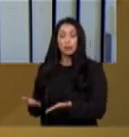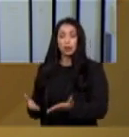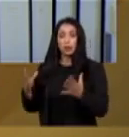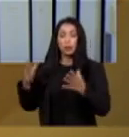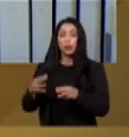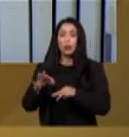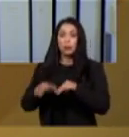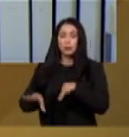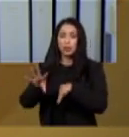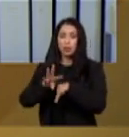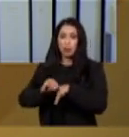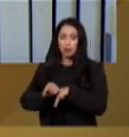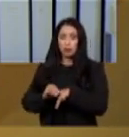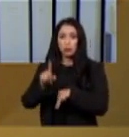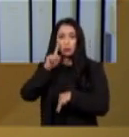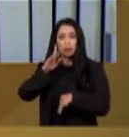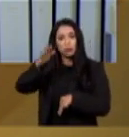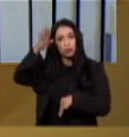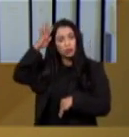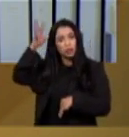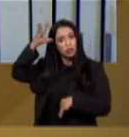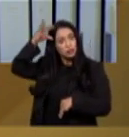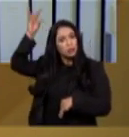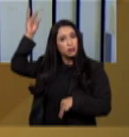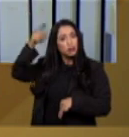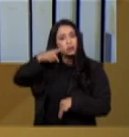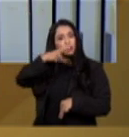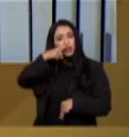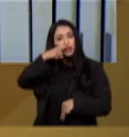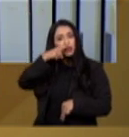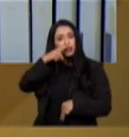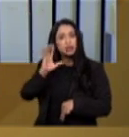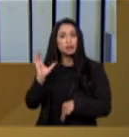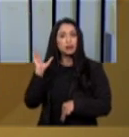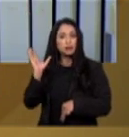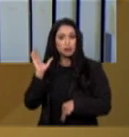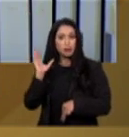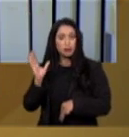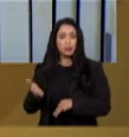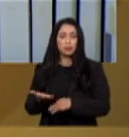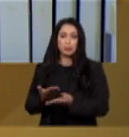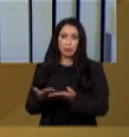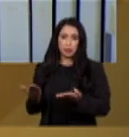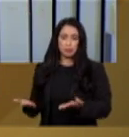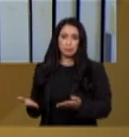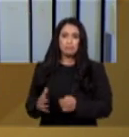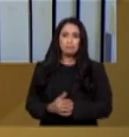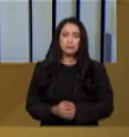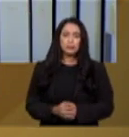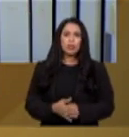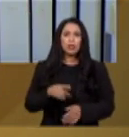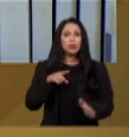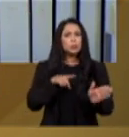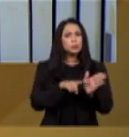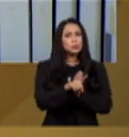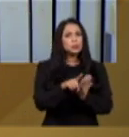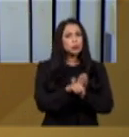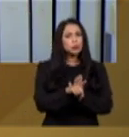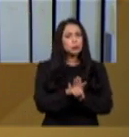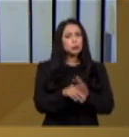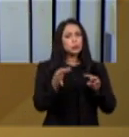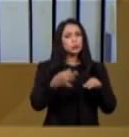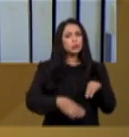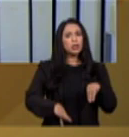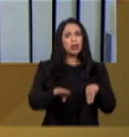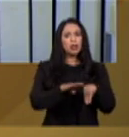ministro Marco Aurélio, o ministro Luiz Edson Fachin e a ministra Rosa Weber. Pergunto ao ministro relator,